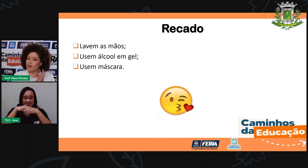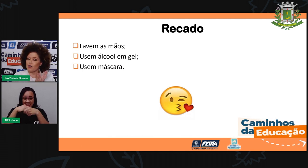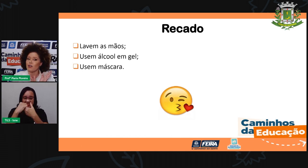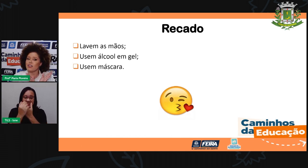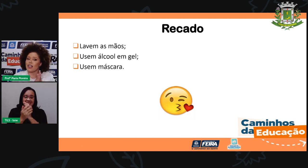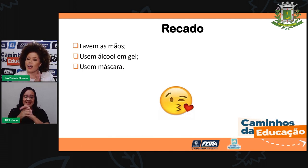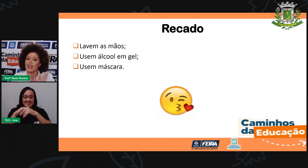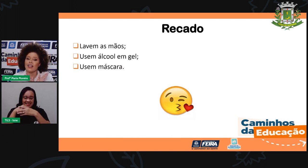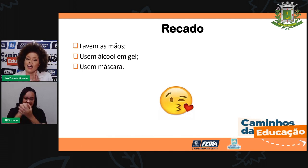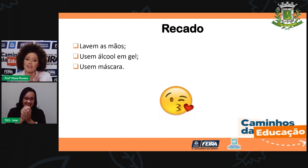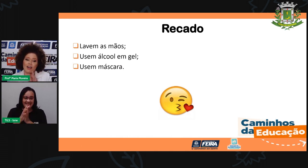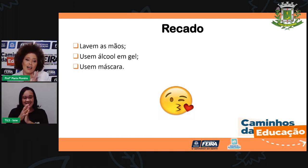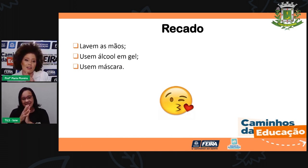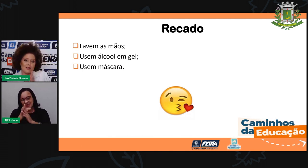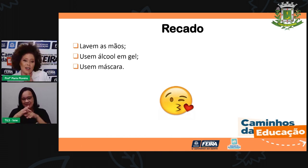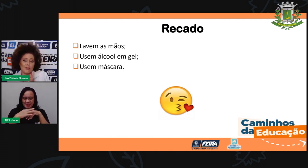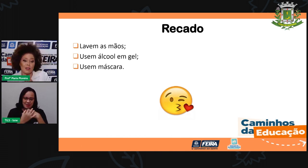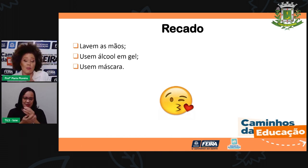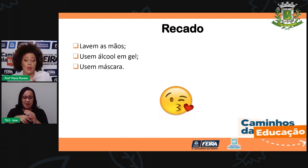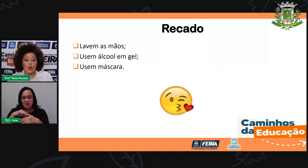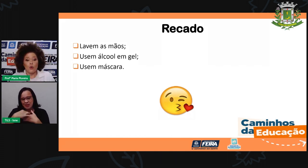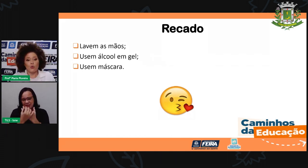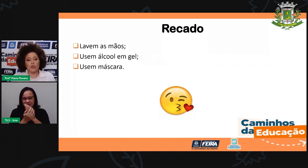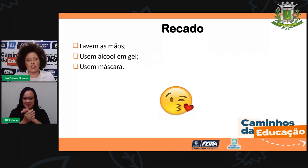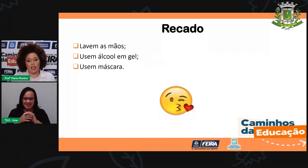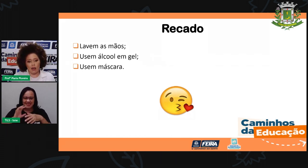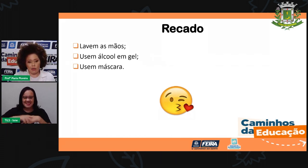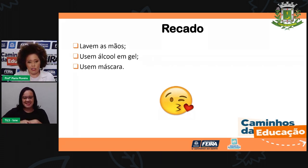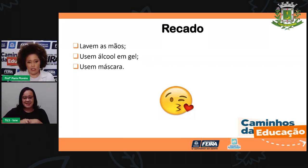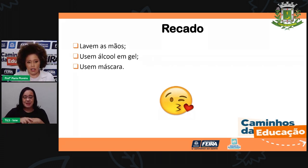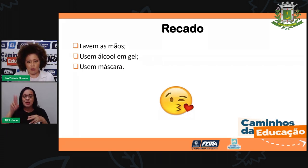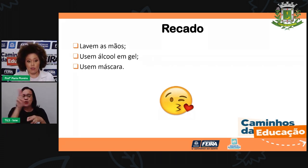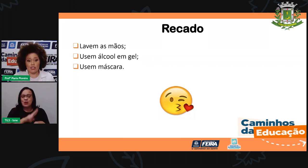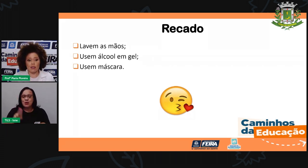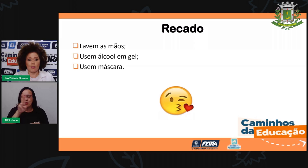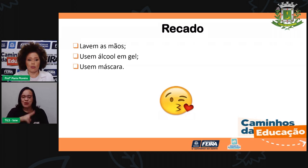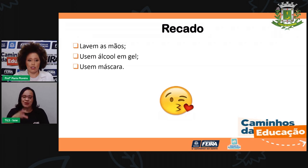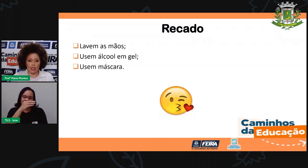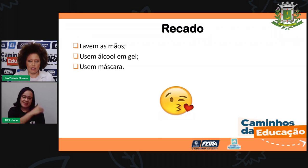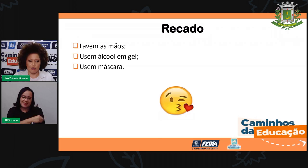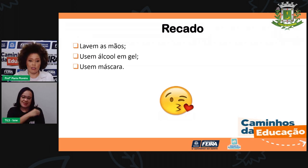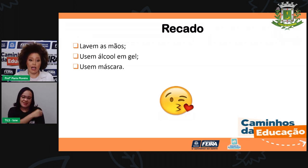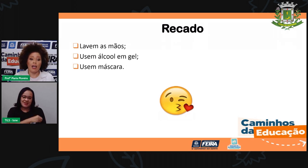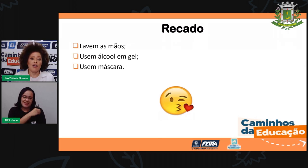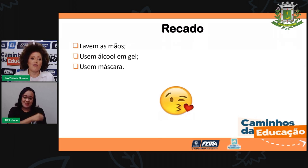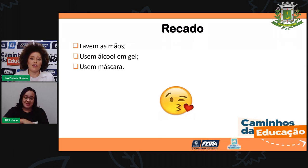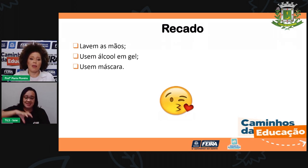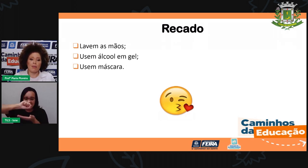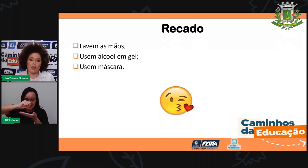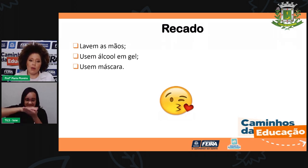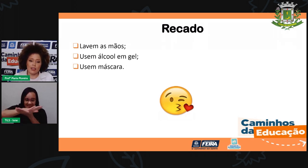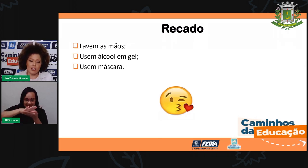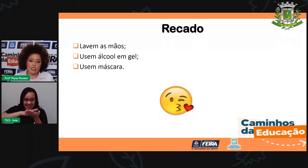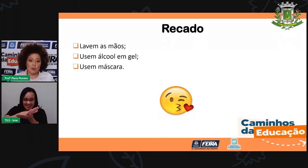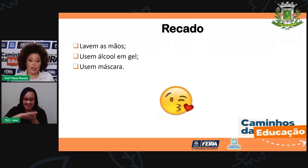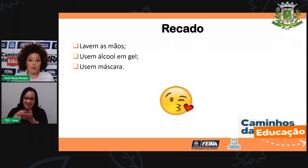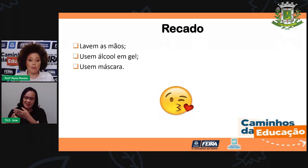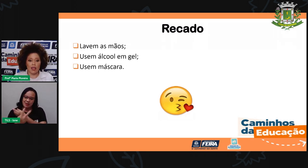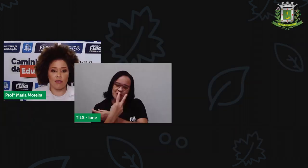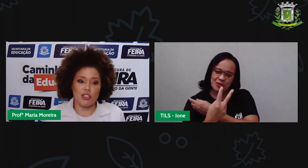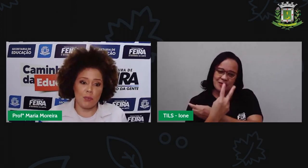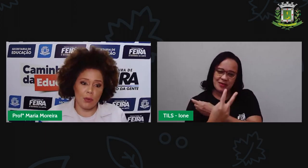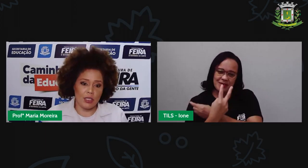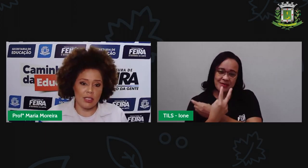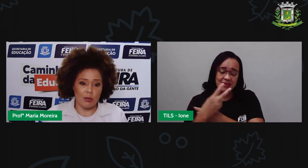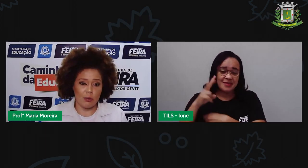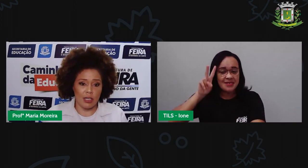lavar outra, lavar uma mão. Usem álcool em gel, se protejam, tá? Fiquem bem guardadinhos para que